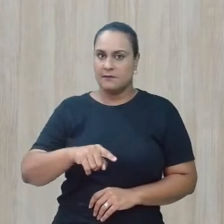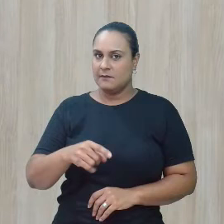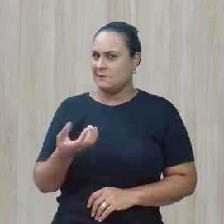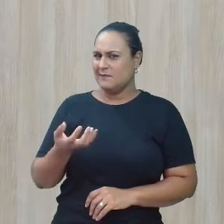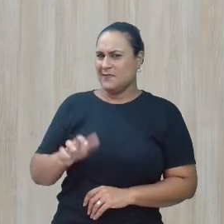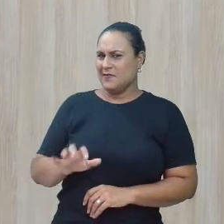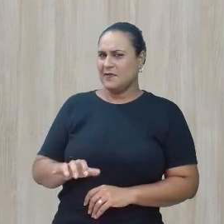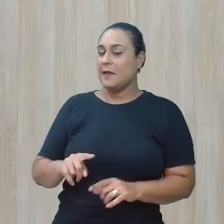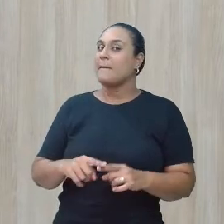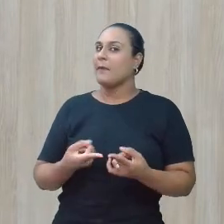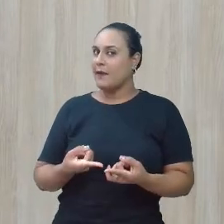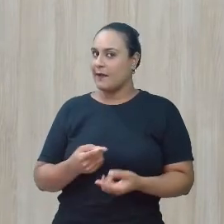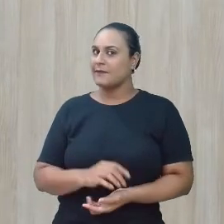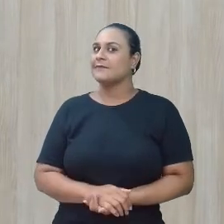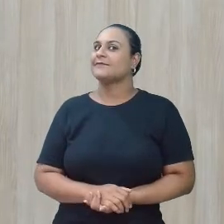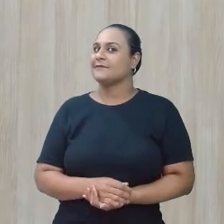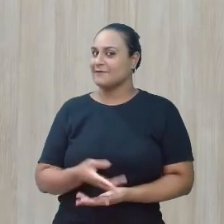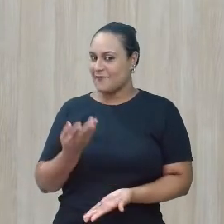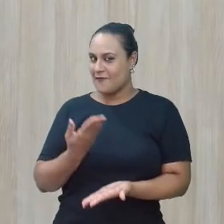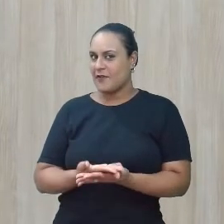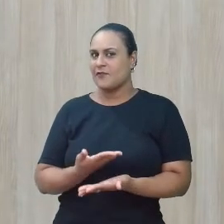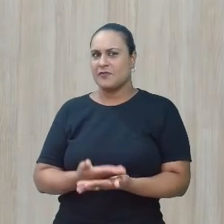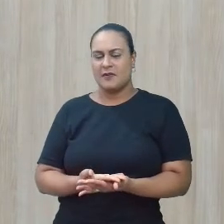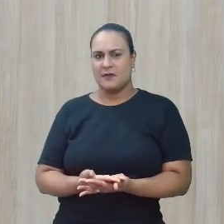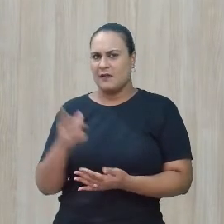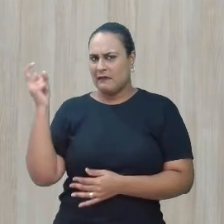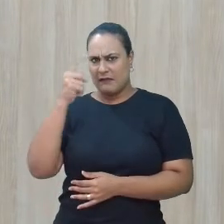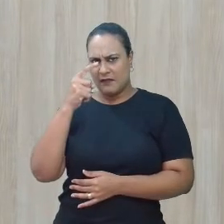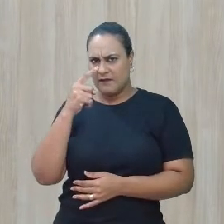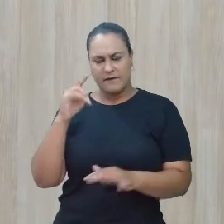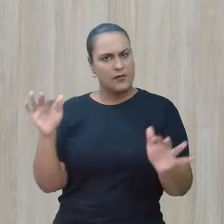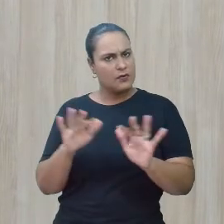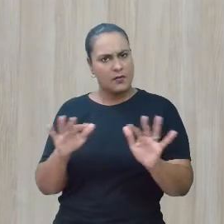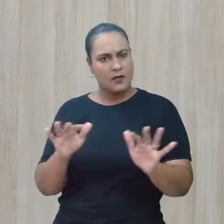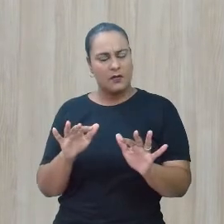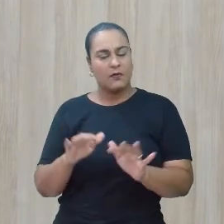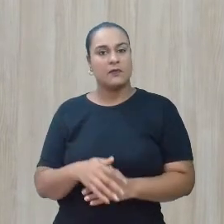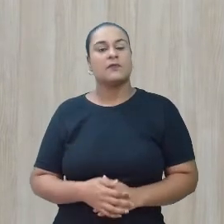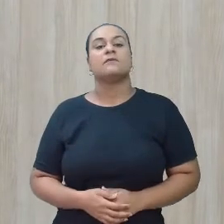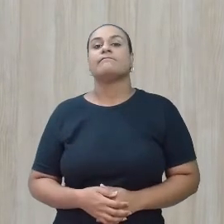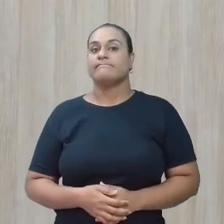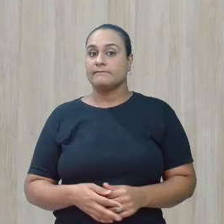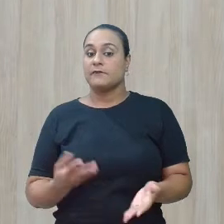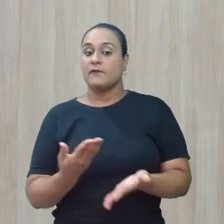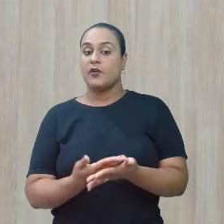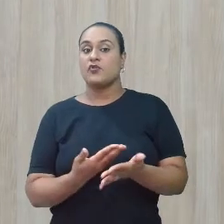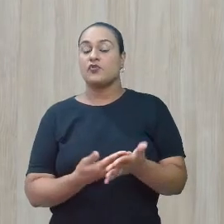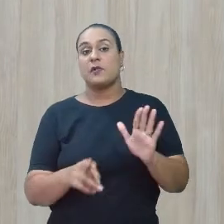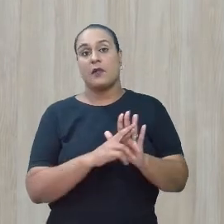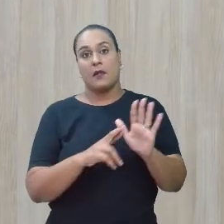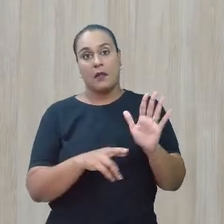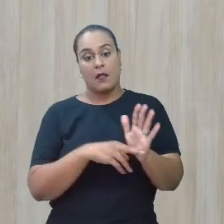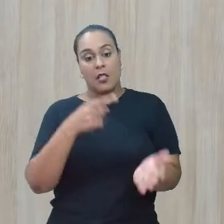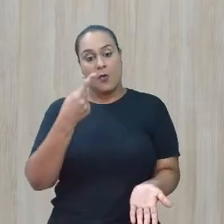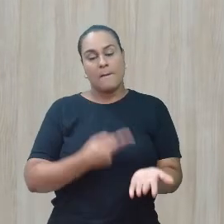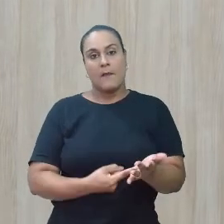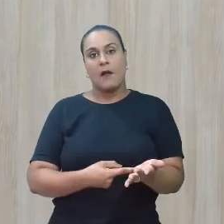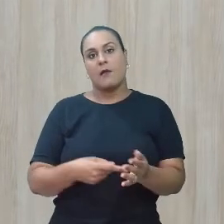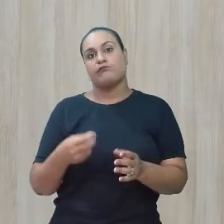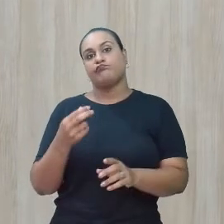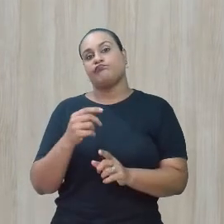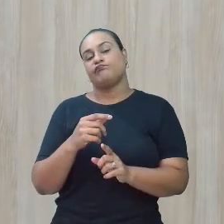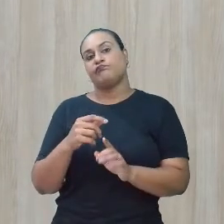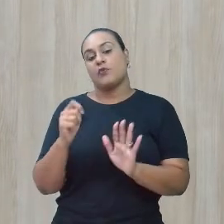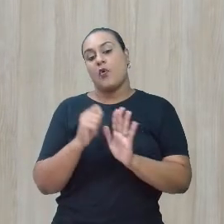mas a gente vai. E a gente vai junto e nem é tão difícil assim, tá certo? A gente vai ver as regras do novo acordo ortográfico. Vamos ver uma por